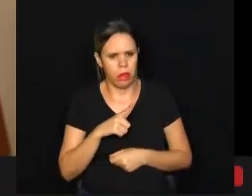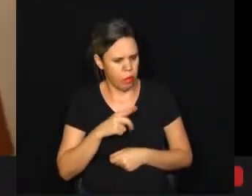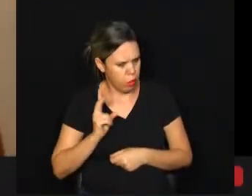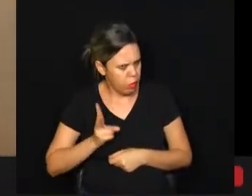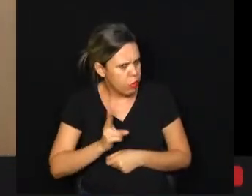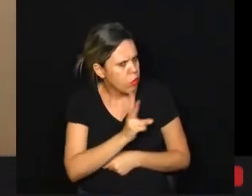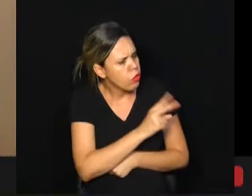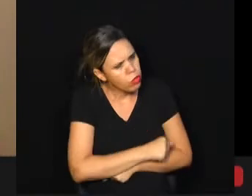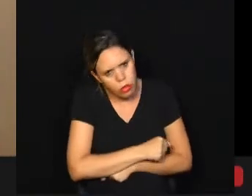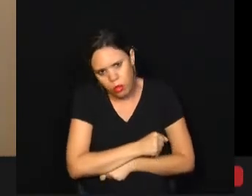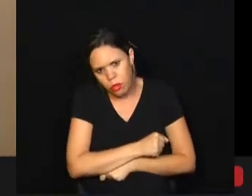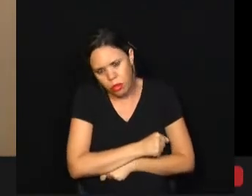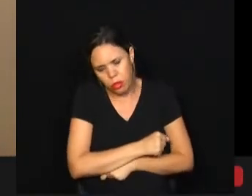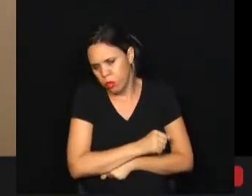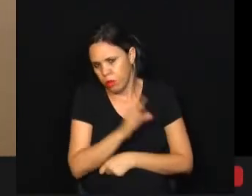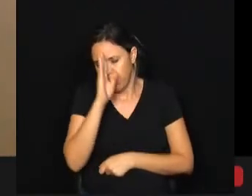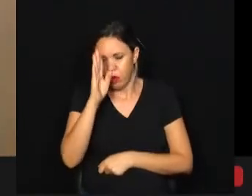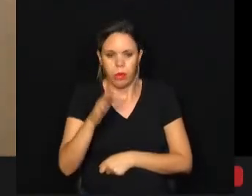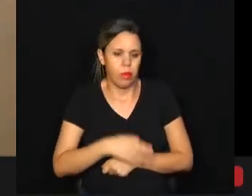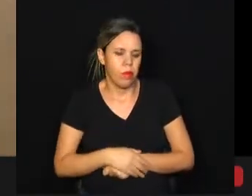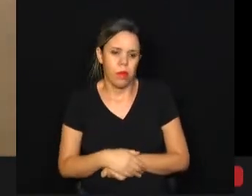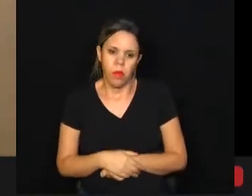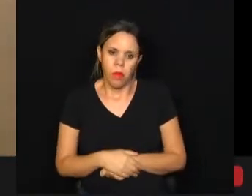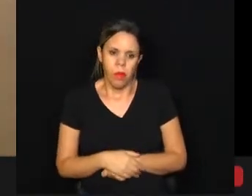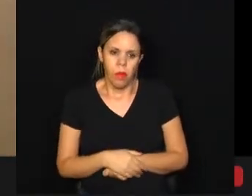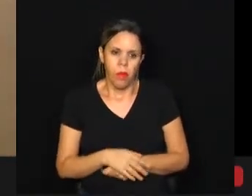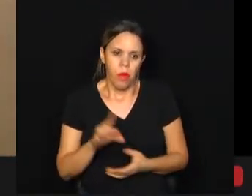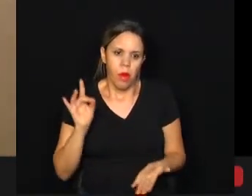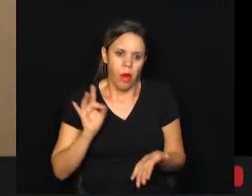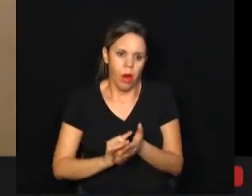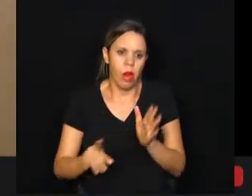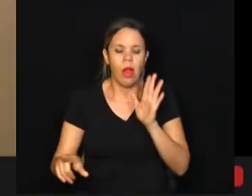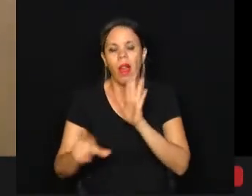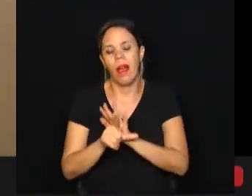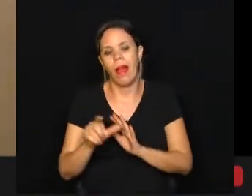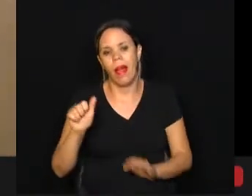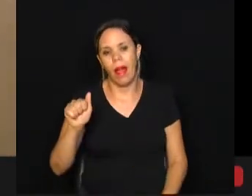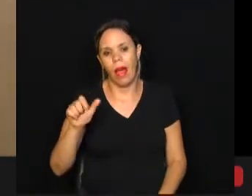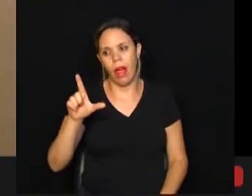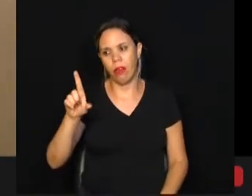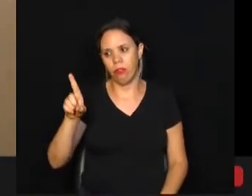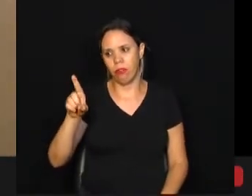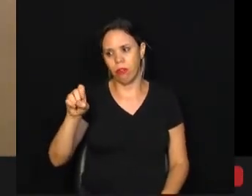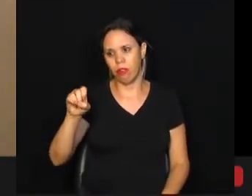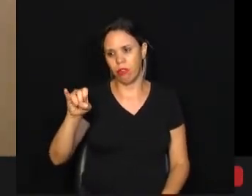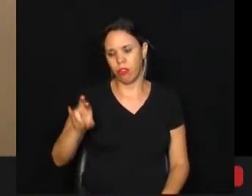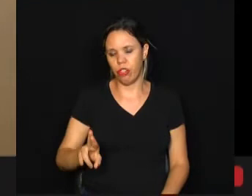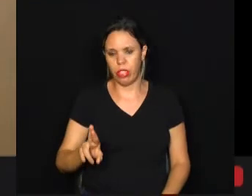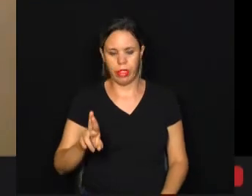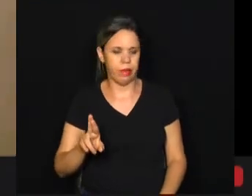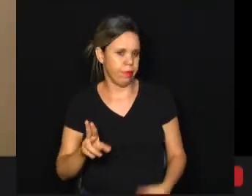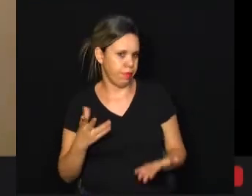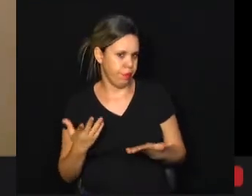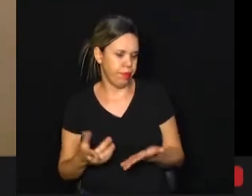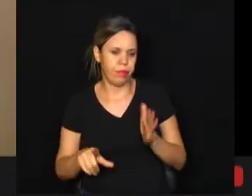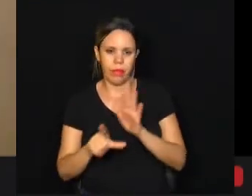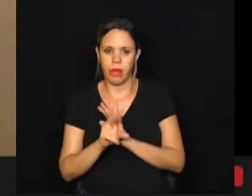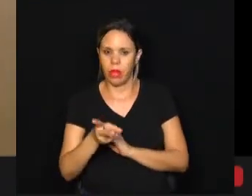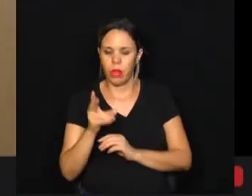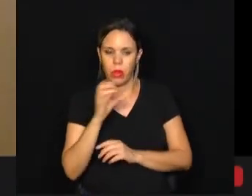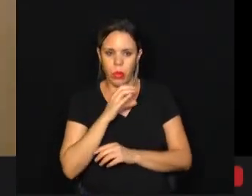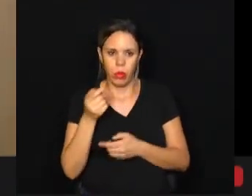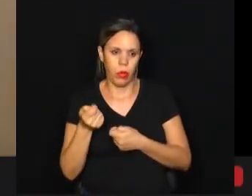continuar com o princípio que efetivou a Lei Aldir Blanc. E temos que continuar com a lei